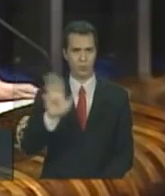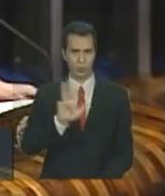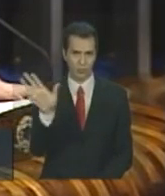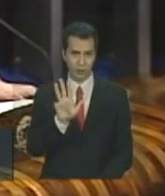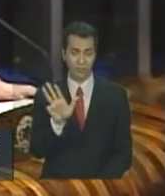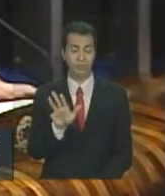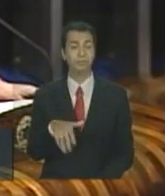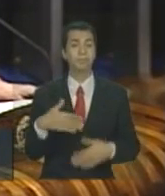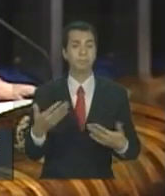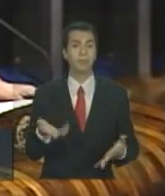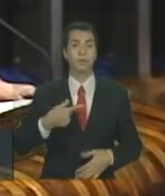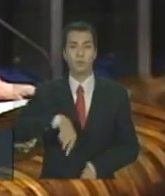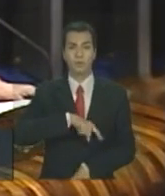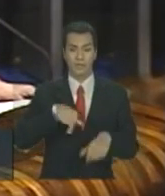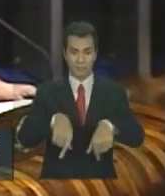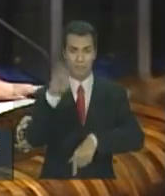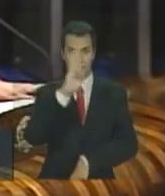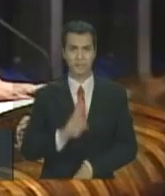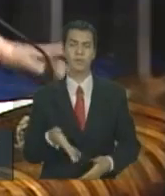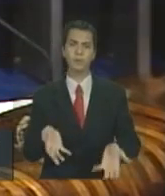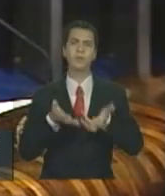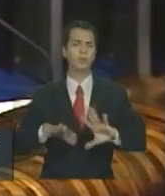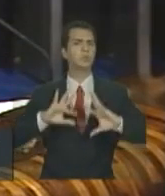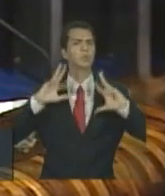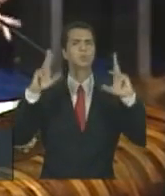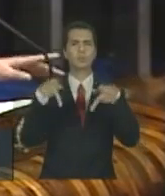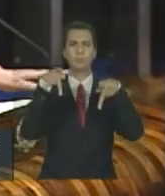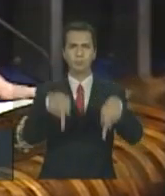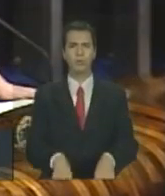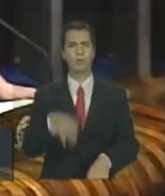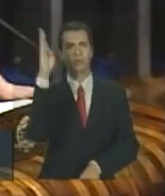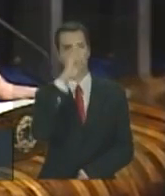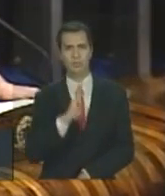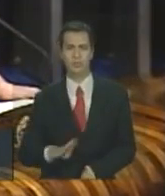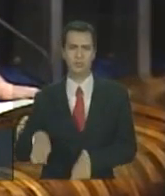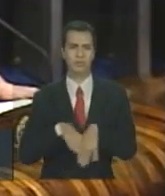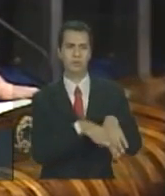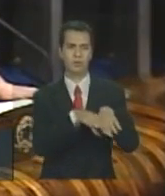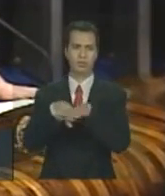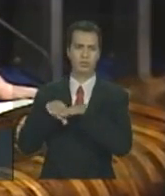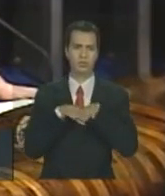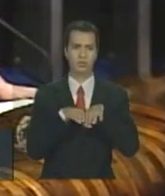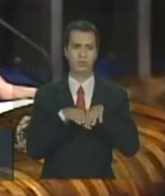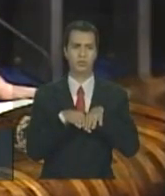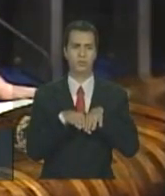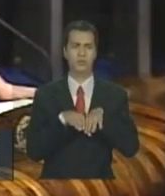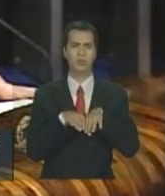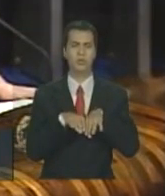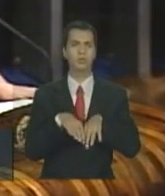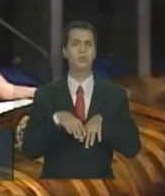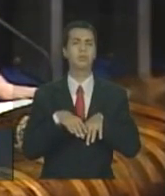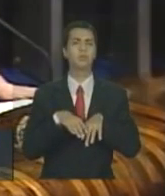é igualdade de oportunidades para todos os brasileirinhos e brasileirinhas que muitas vezes